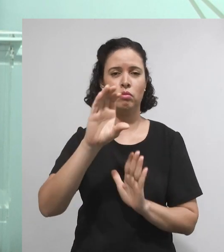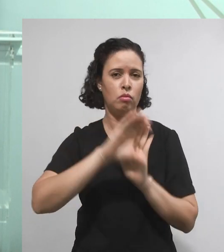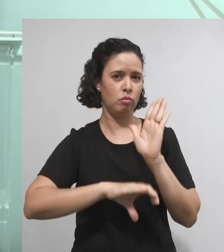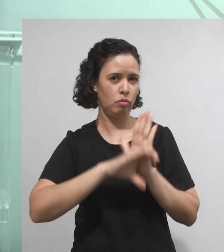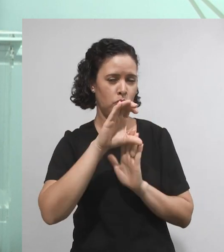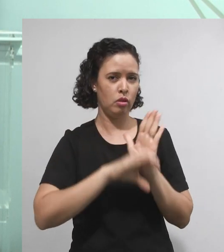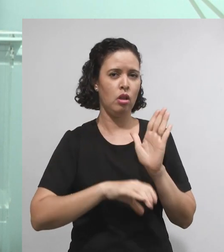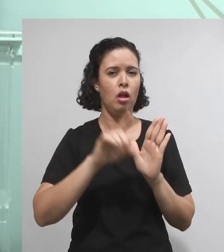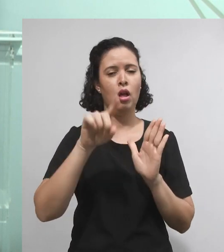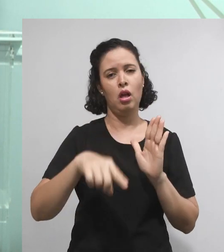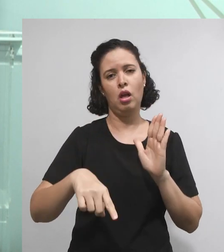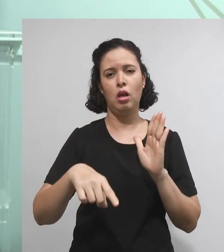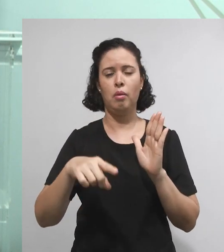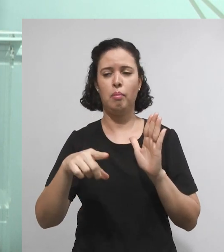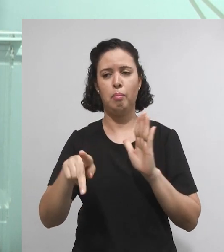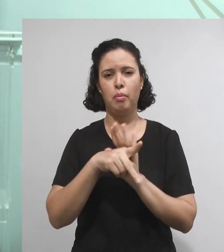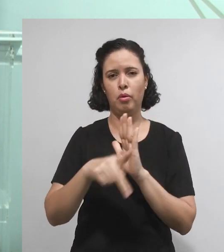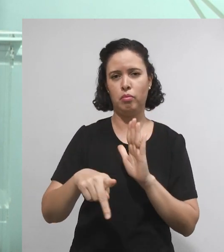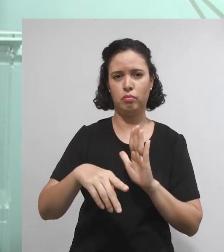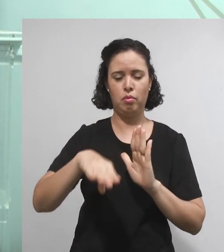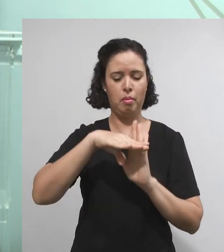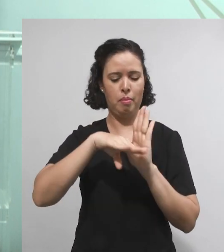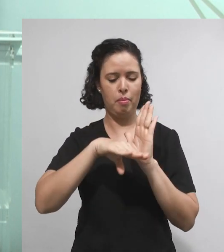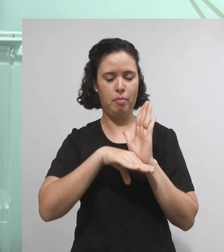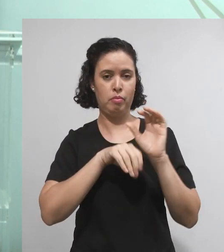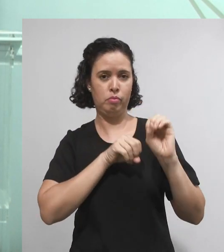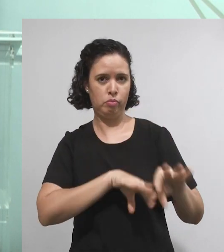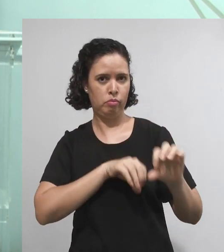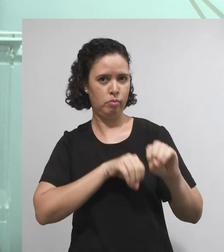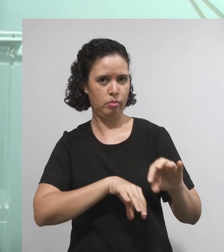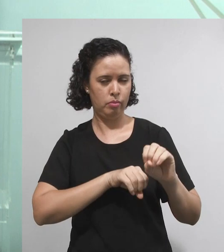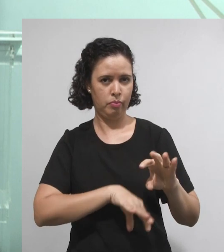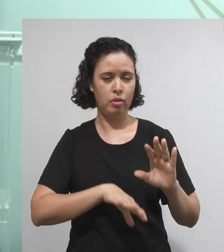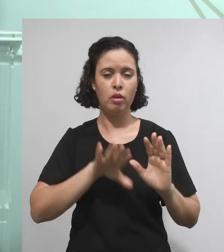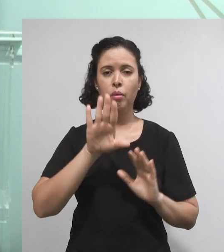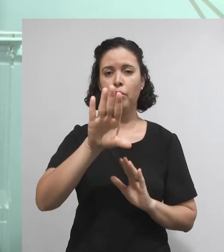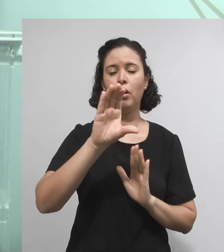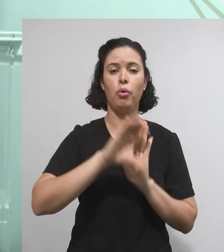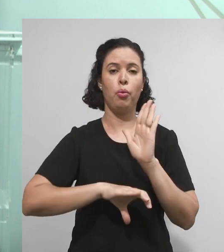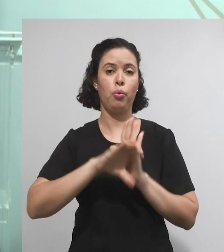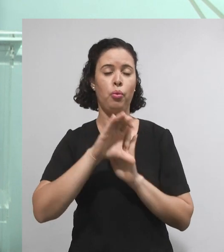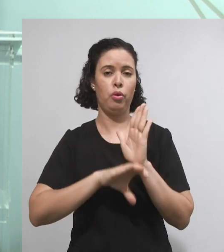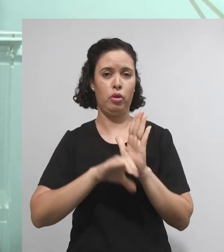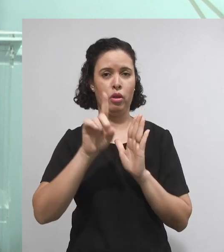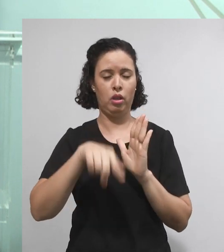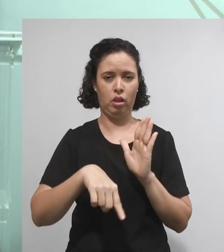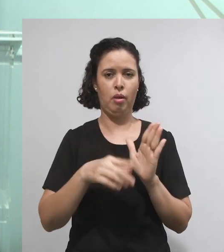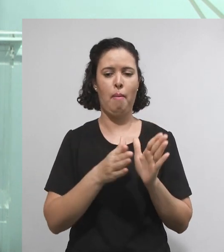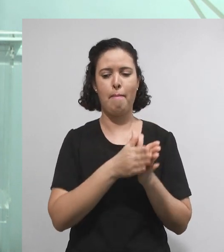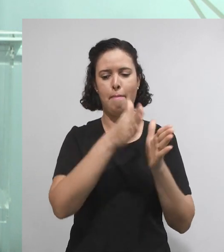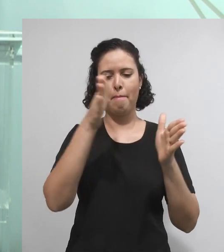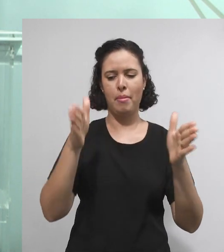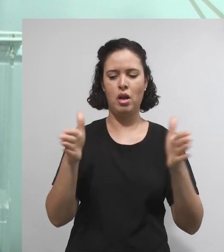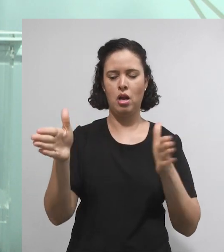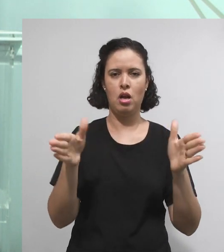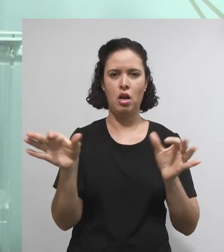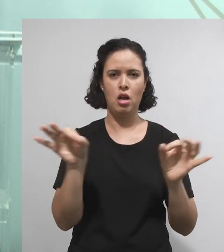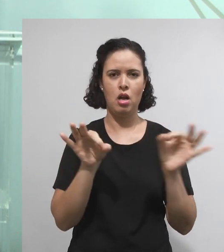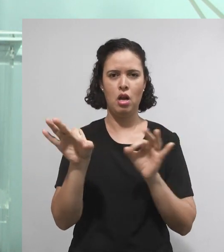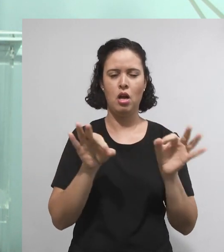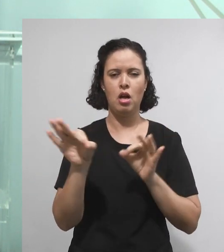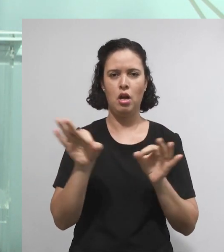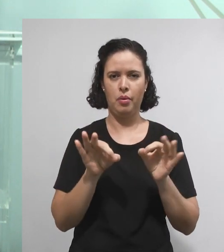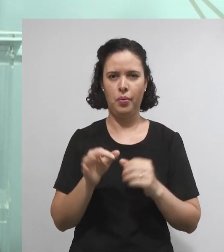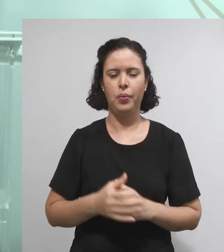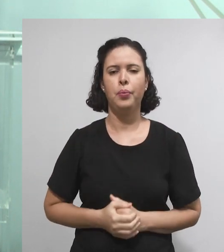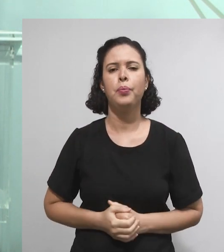do currículo, como o plano de ensino, o plano de aula. Mas esse currículo aqui, ele se encontra nessa etapa, né? O currículo organizado